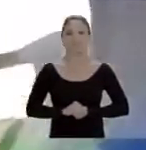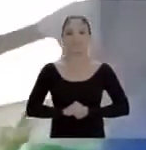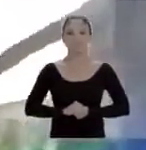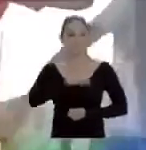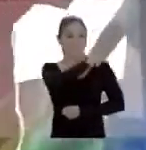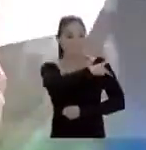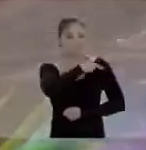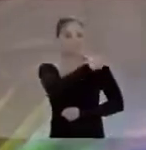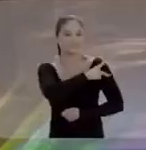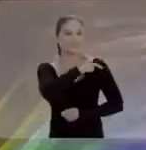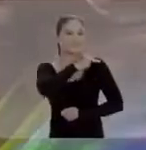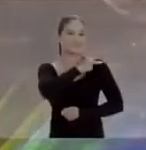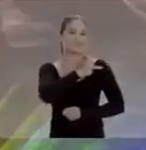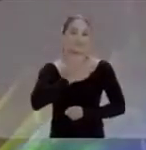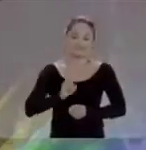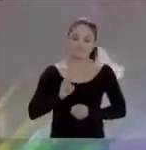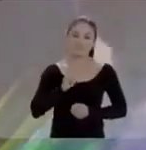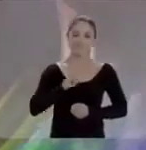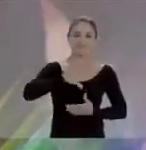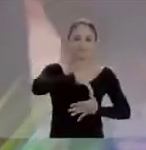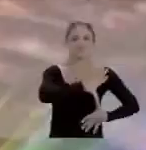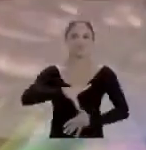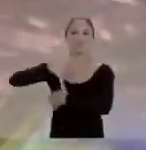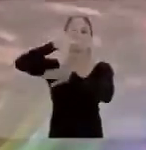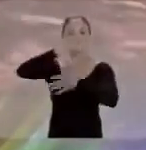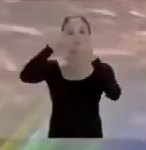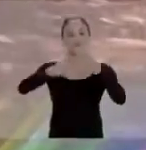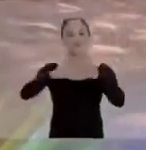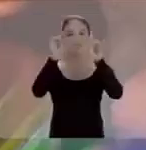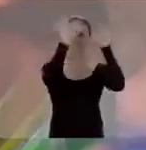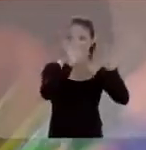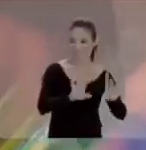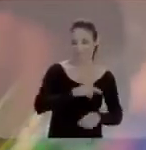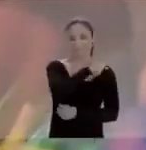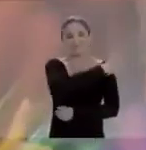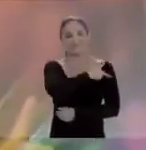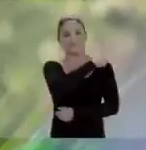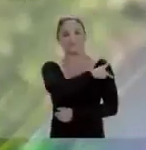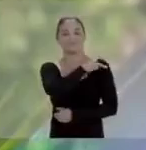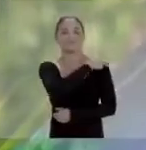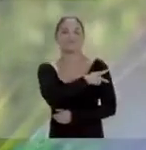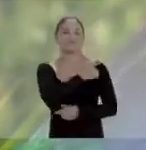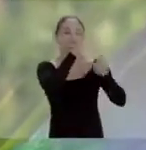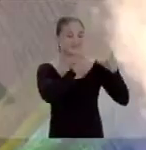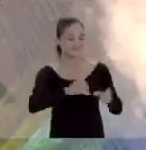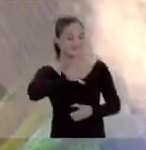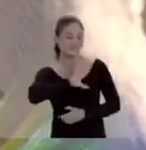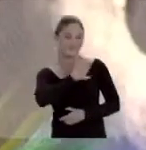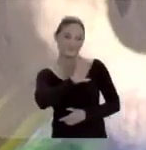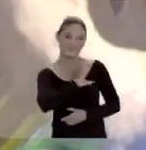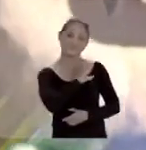Alô, meu Piauí! Uruguai, salve nossa terra querida! Alô, Piauí! Piauí, terra